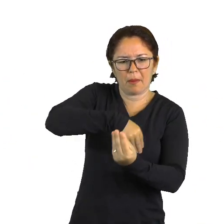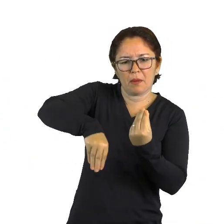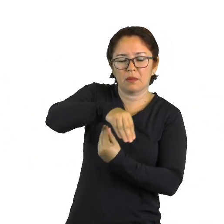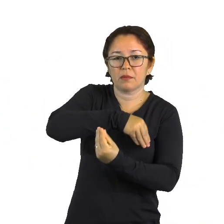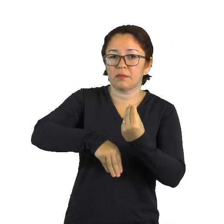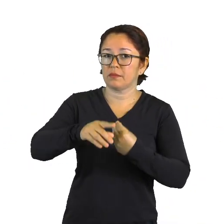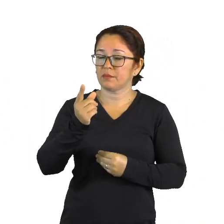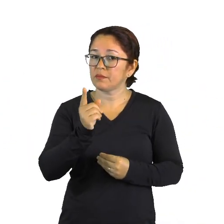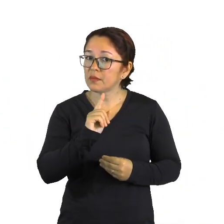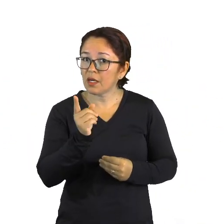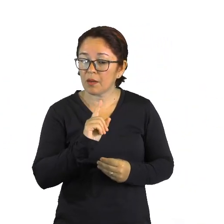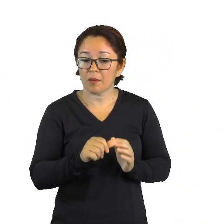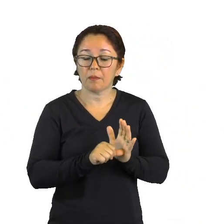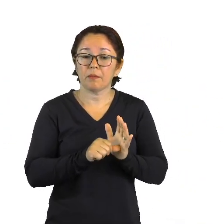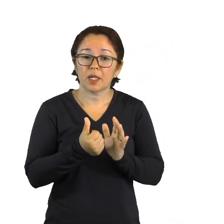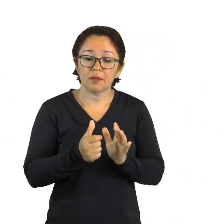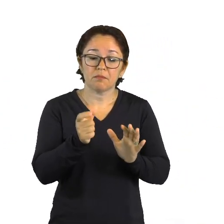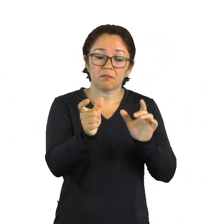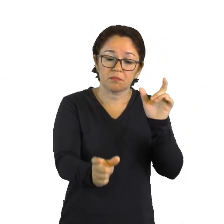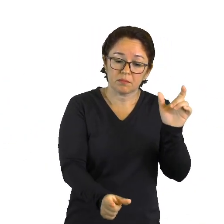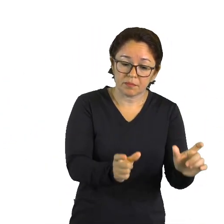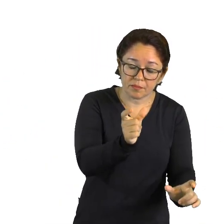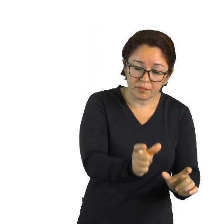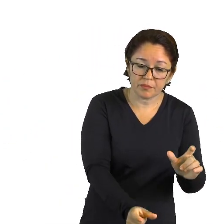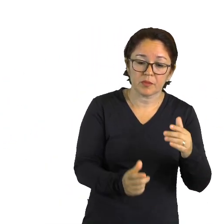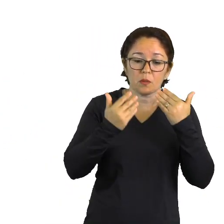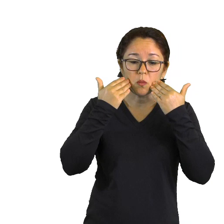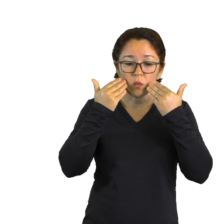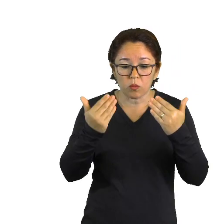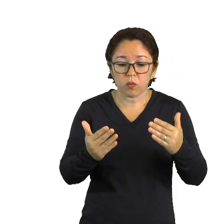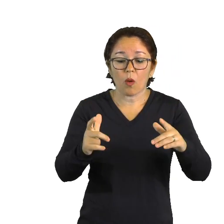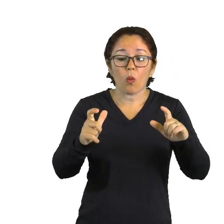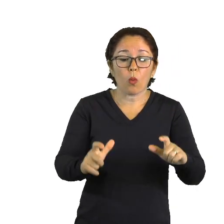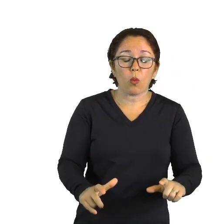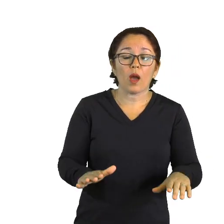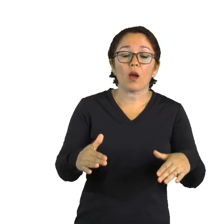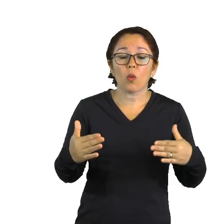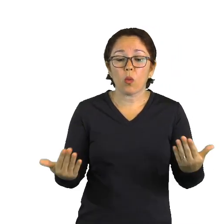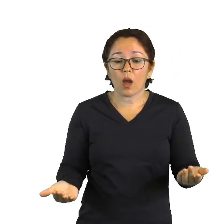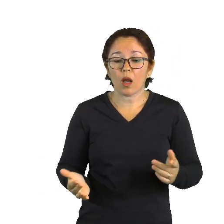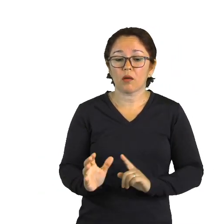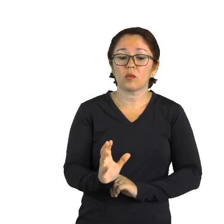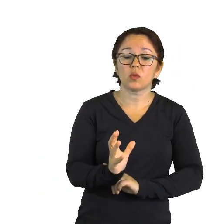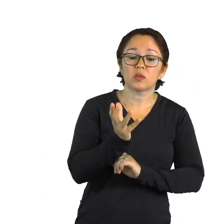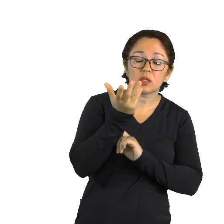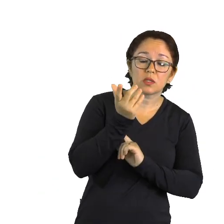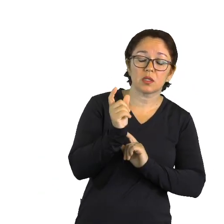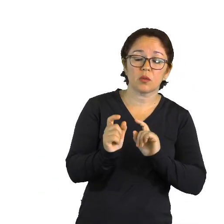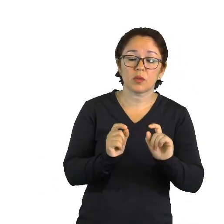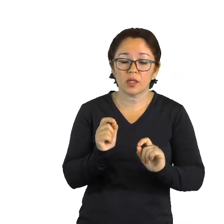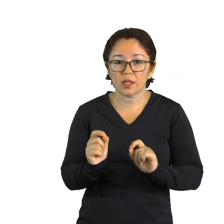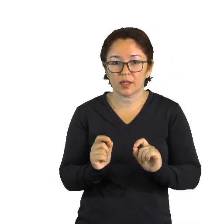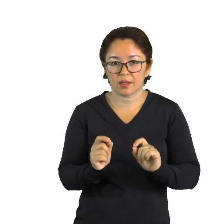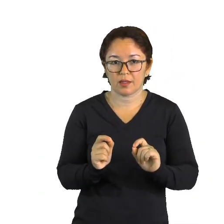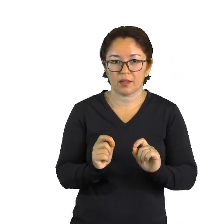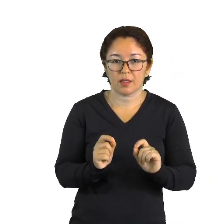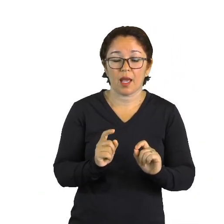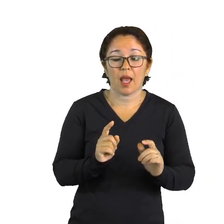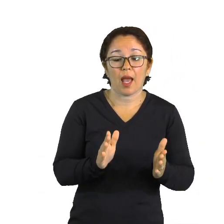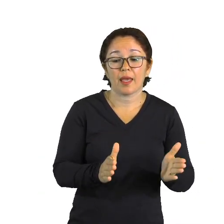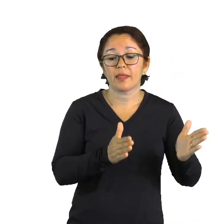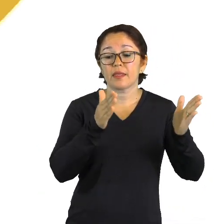a história e quando ela aconteceu. Depois vem a complicação ou o